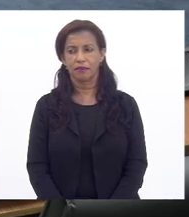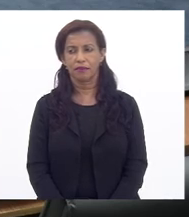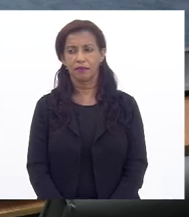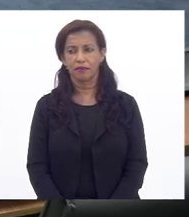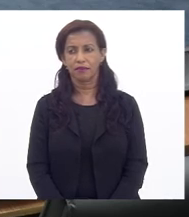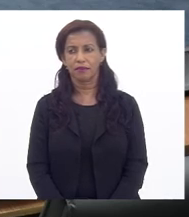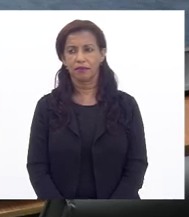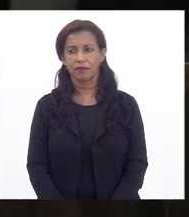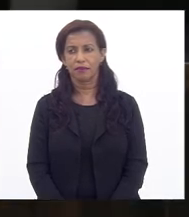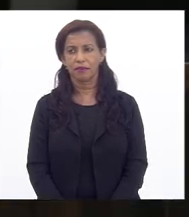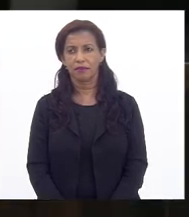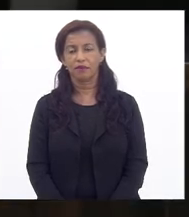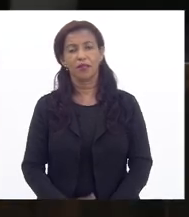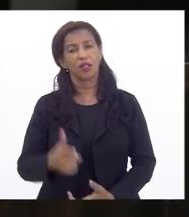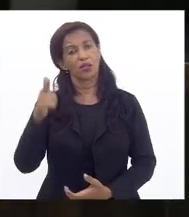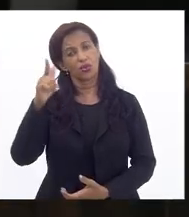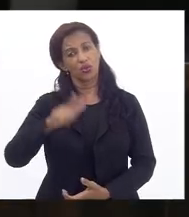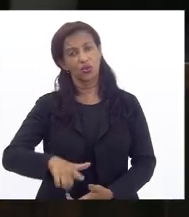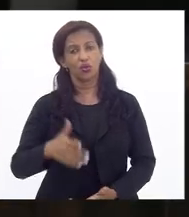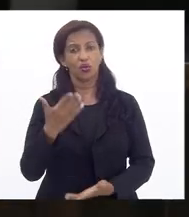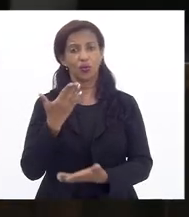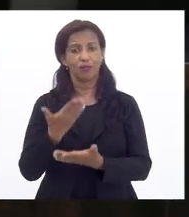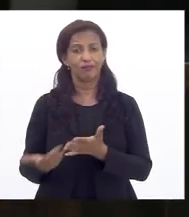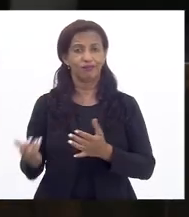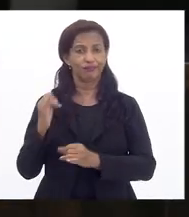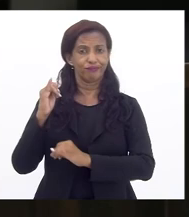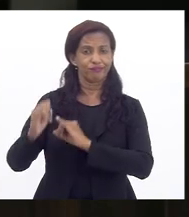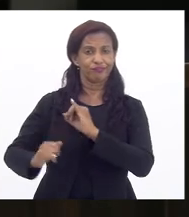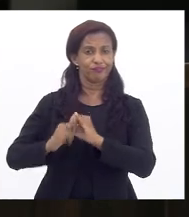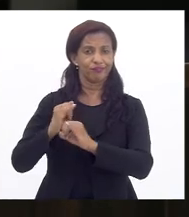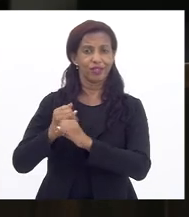Deputada Célia, perdemos novamente o seu áudio.